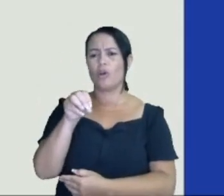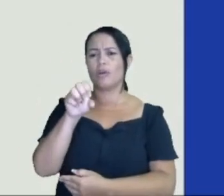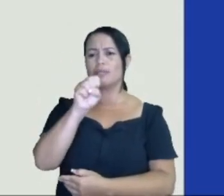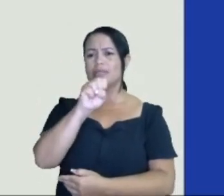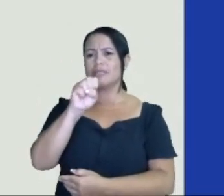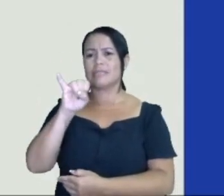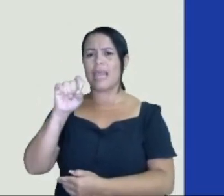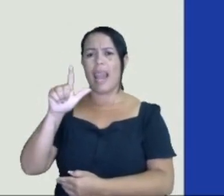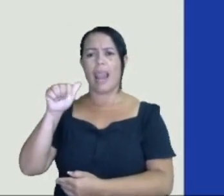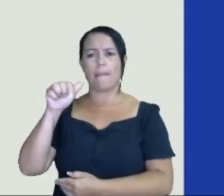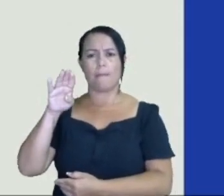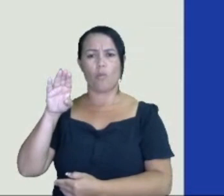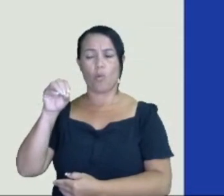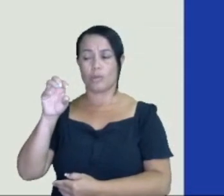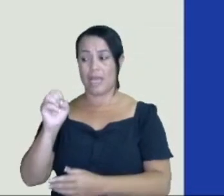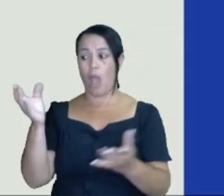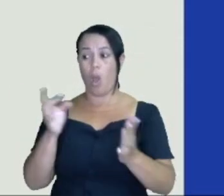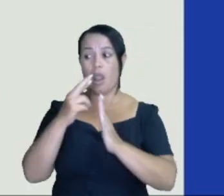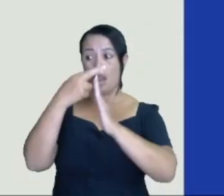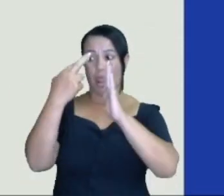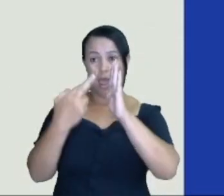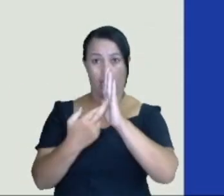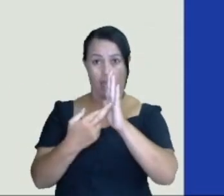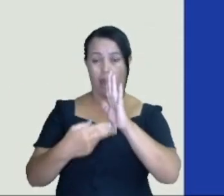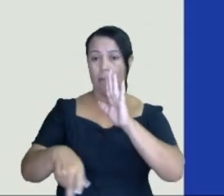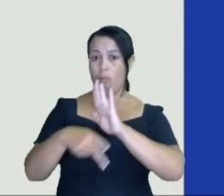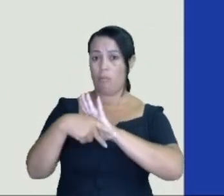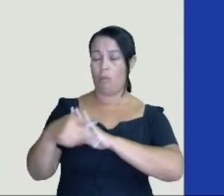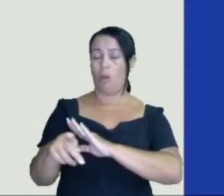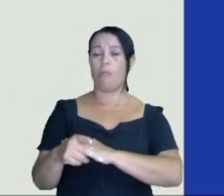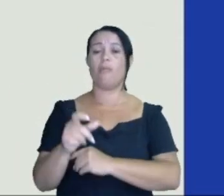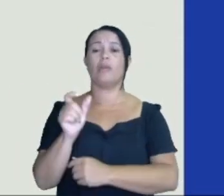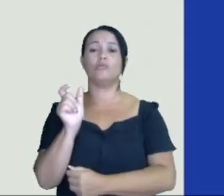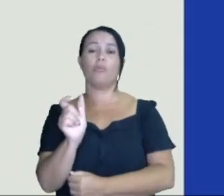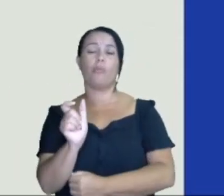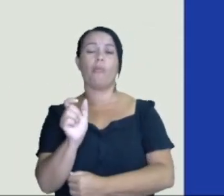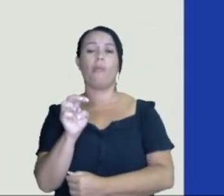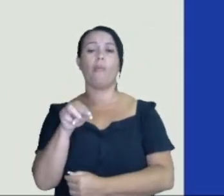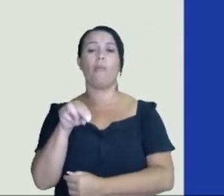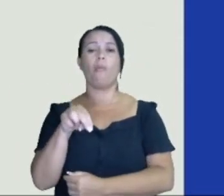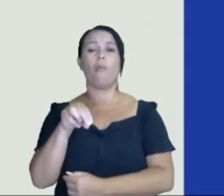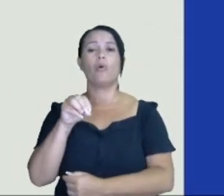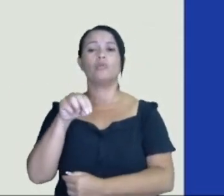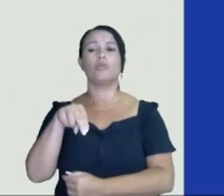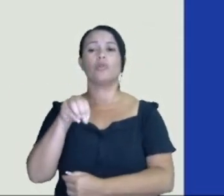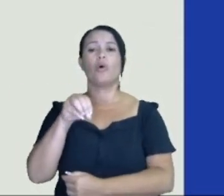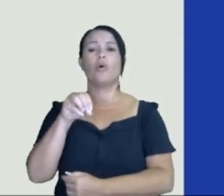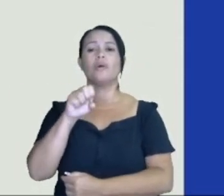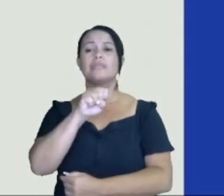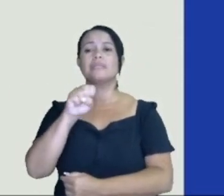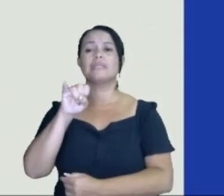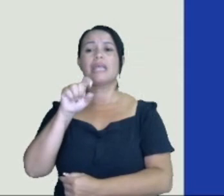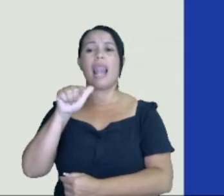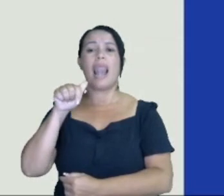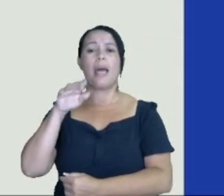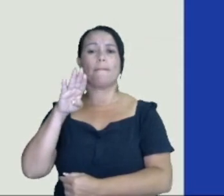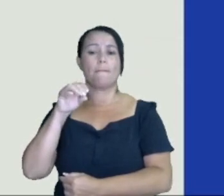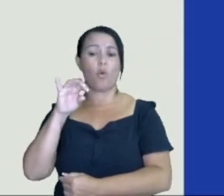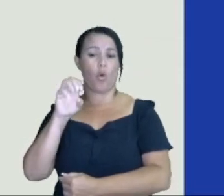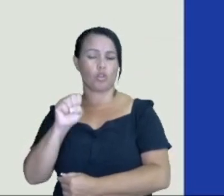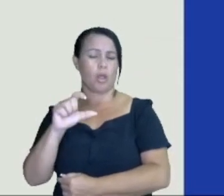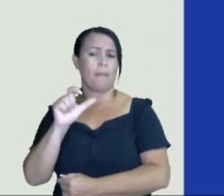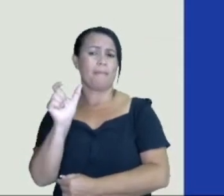da regra deles, né? Vamos falar agora das regras do monossílabo. Monossílabos são palavras que